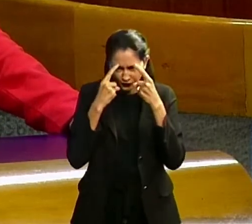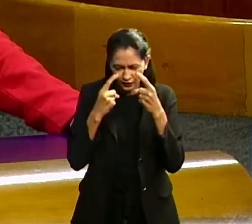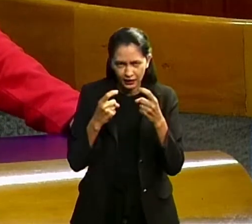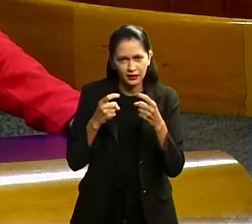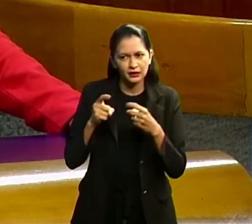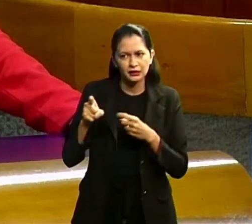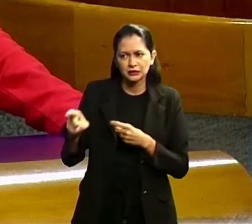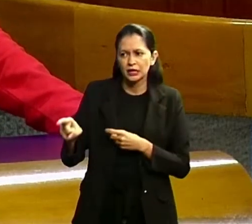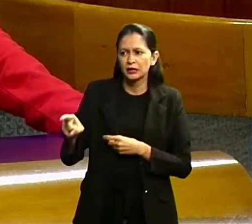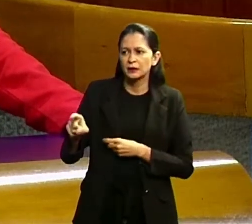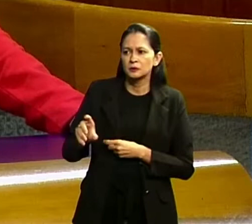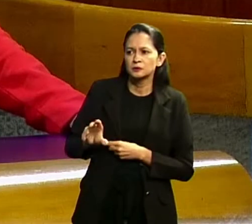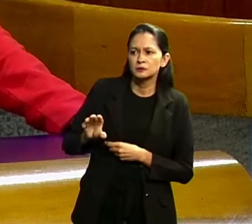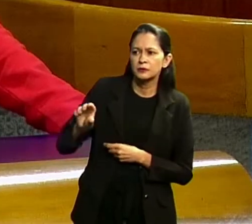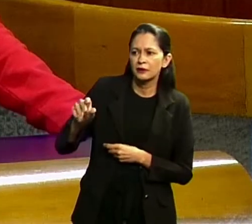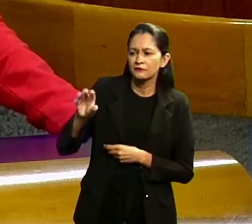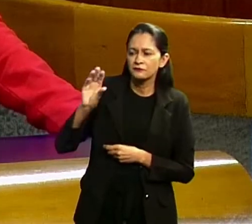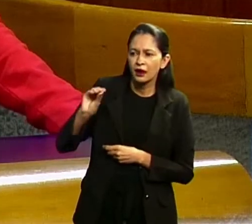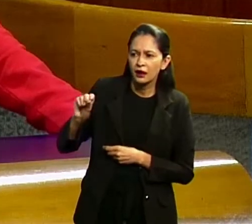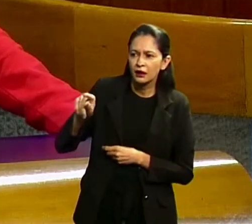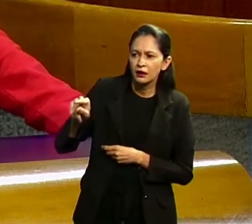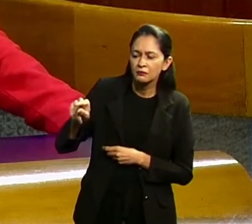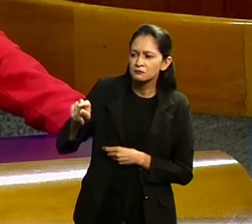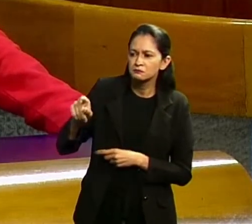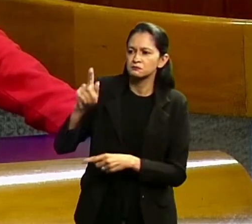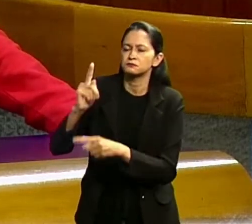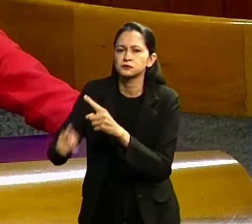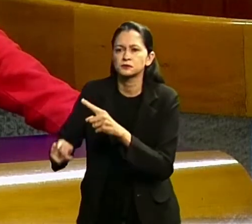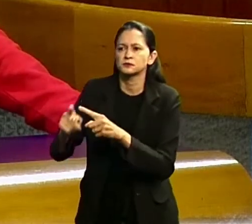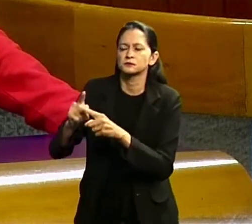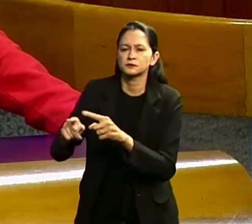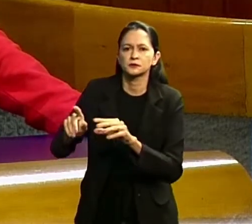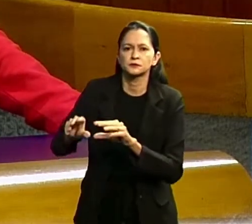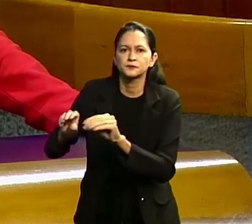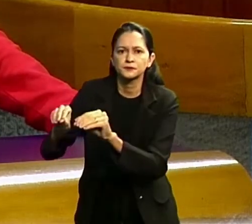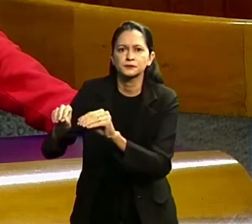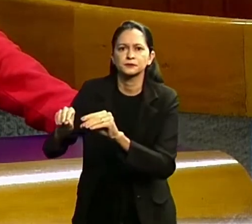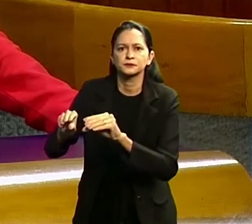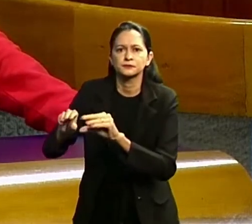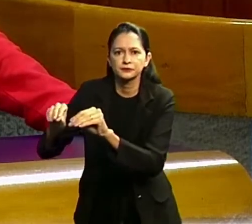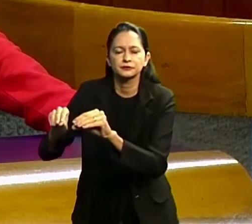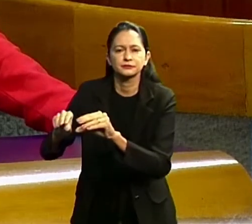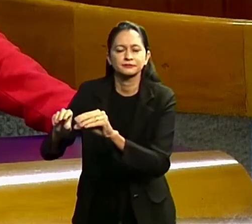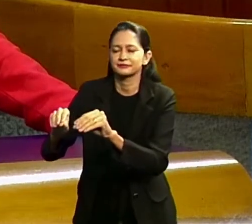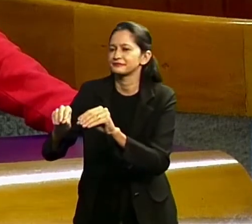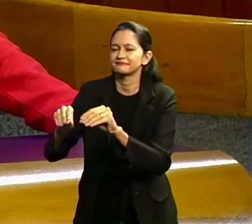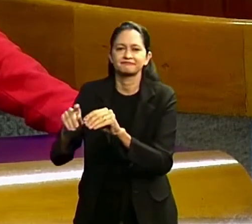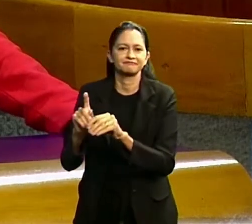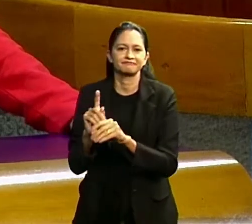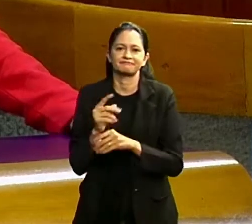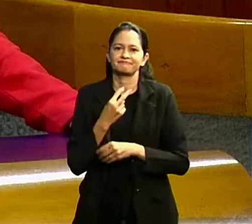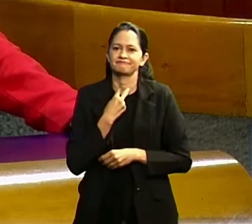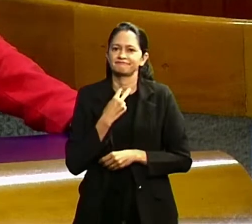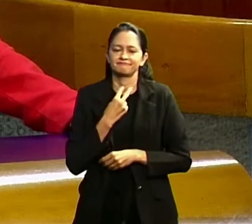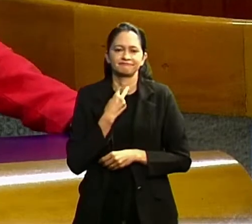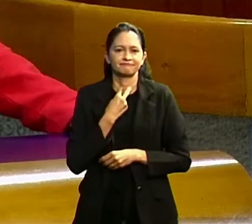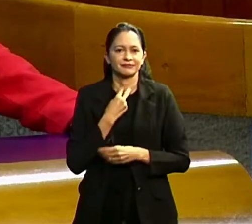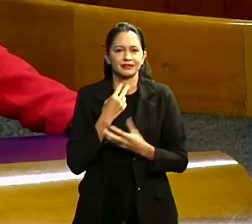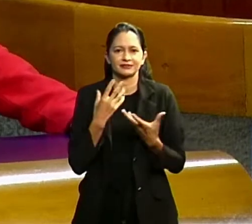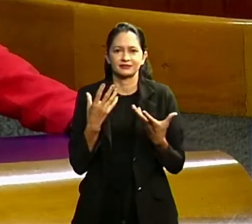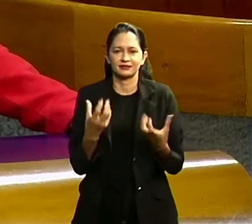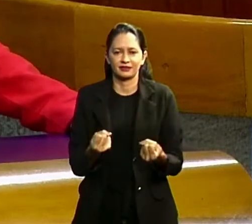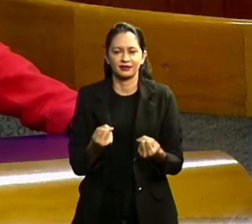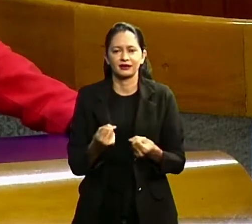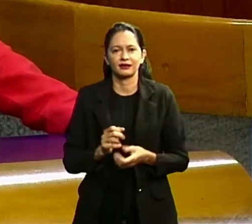violência, que esses maus tratos contra nós mulheres possam continuar. Por que nós não